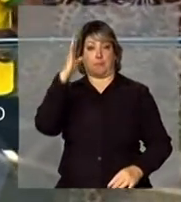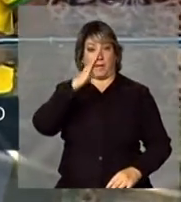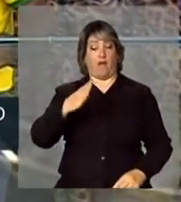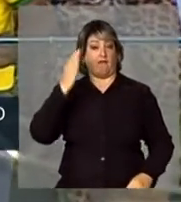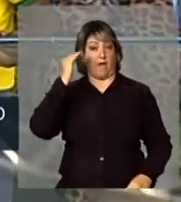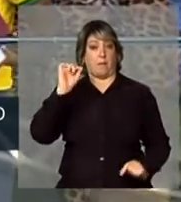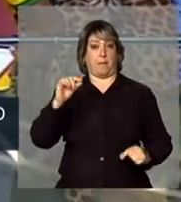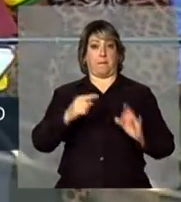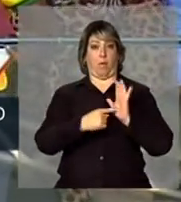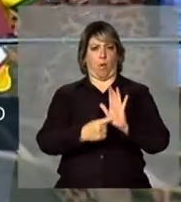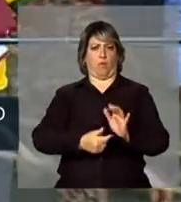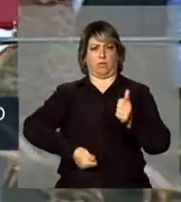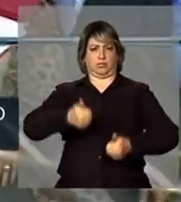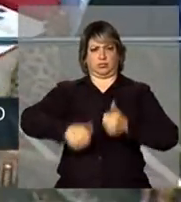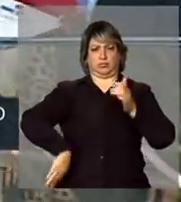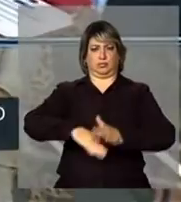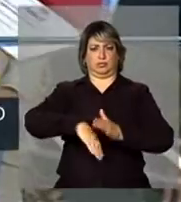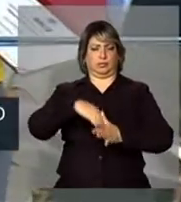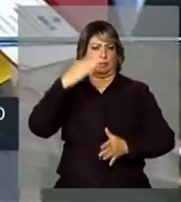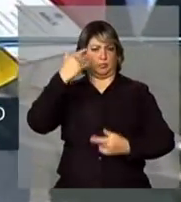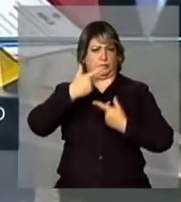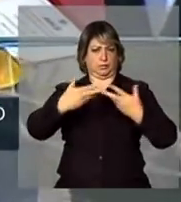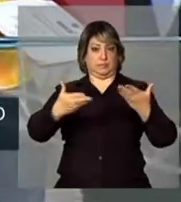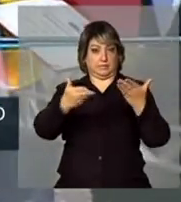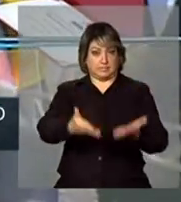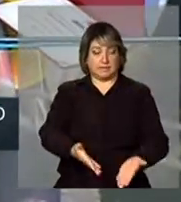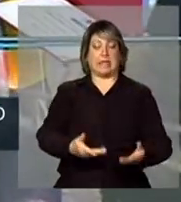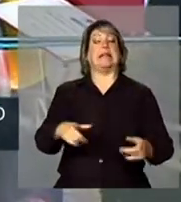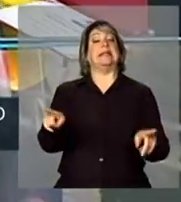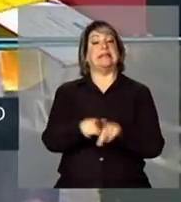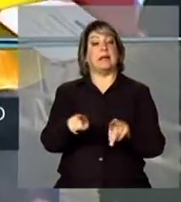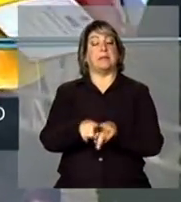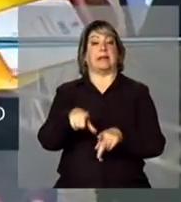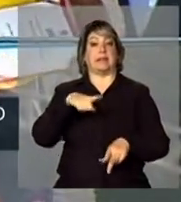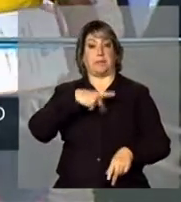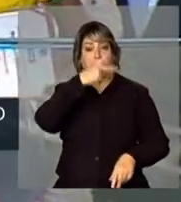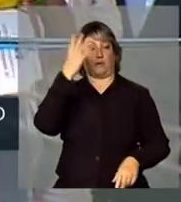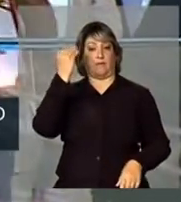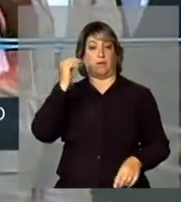famoso por revelar grandes jogadores de futebol, também tem craques na